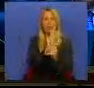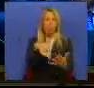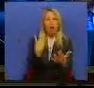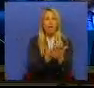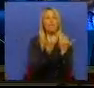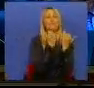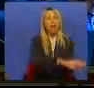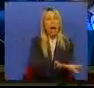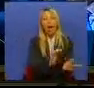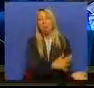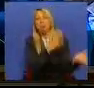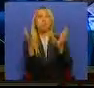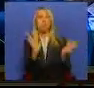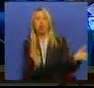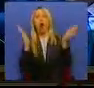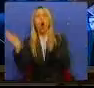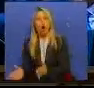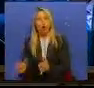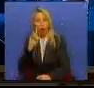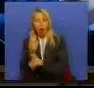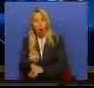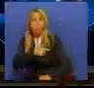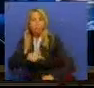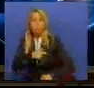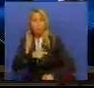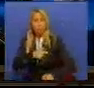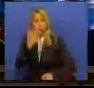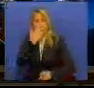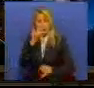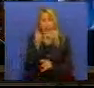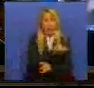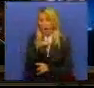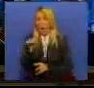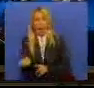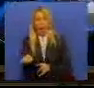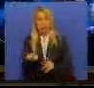fiscalizador. Se é prestador, não deve ser fiscalizador.